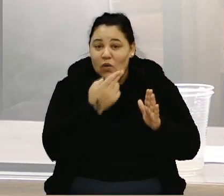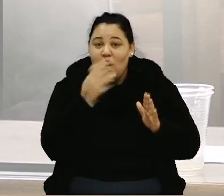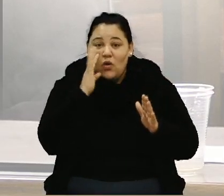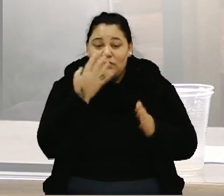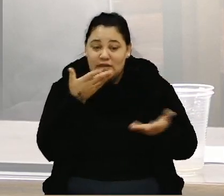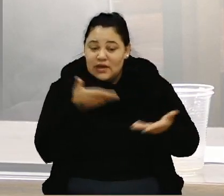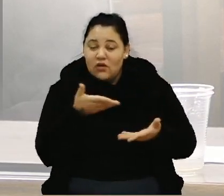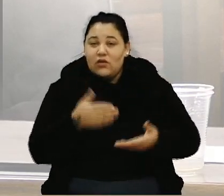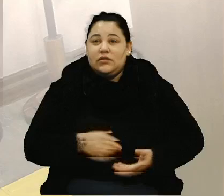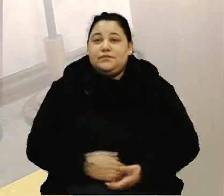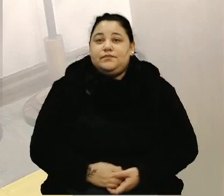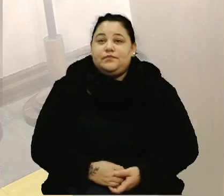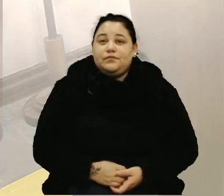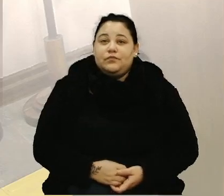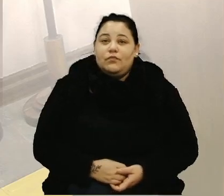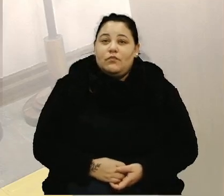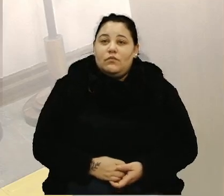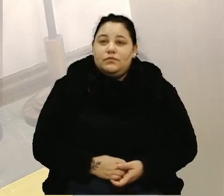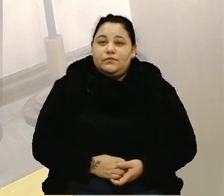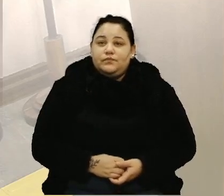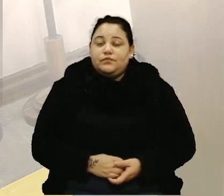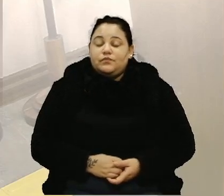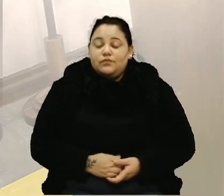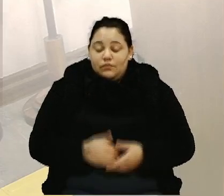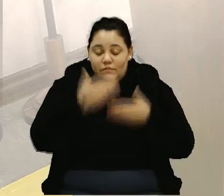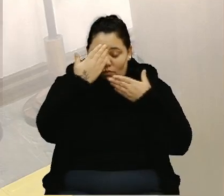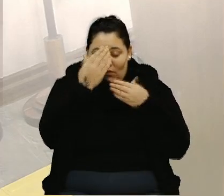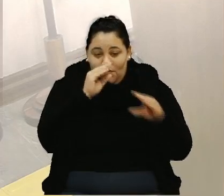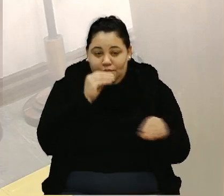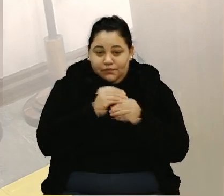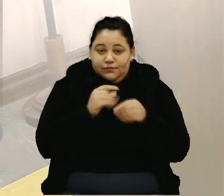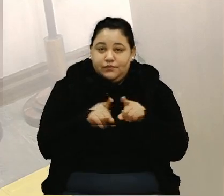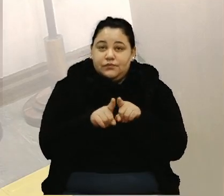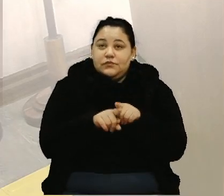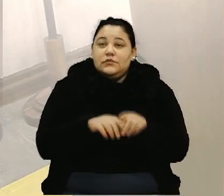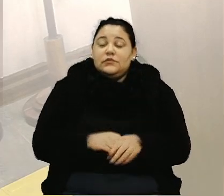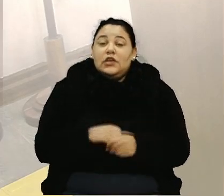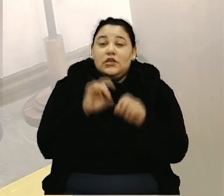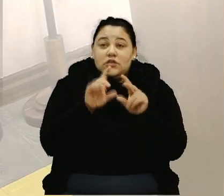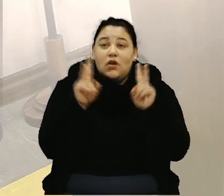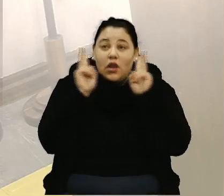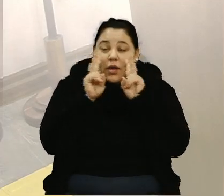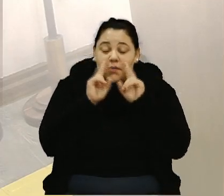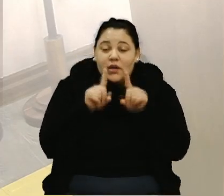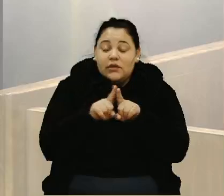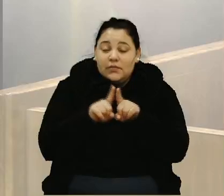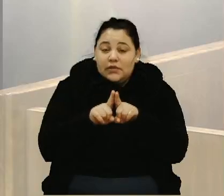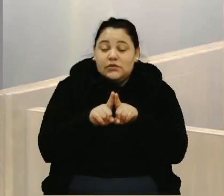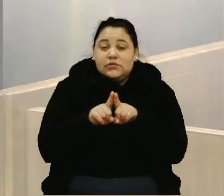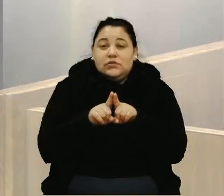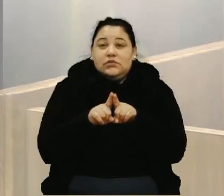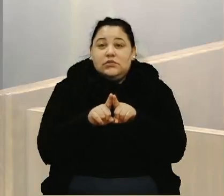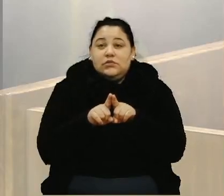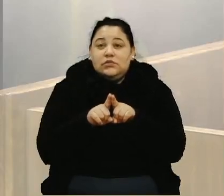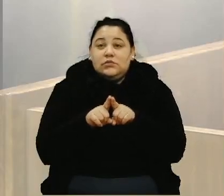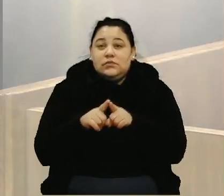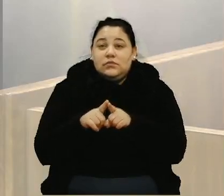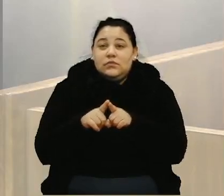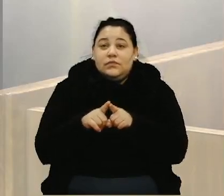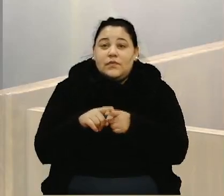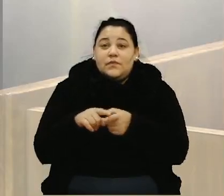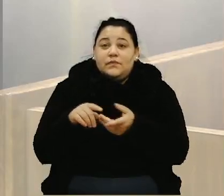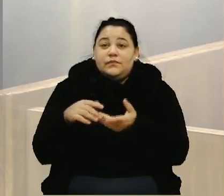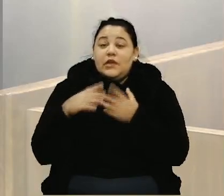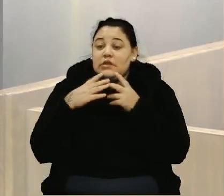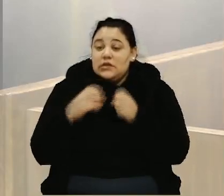Sul. Obrigado, vereador. Agradeço vossas considerações. Inclusive, só reforçando, a Secretaria do Meio Ambiente agiu rapidamente,